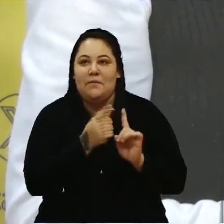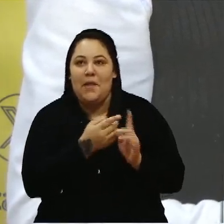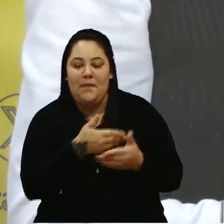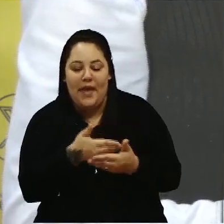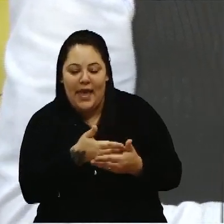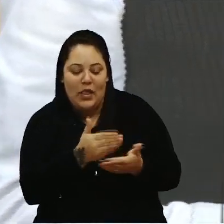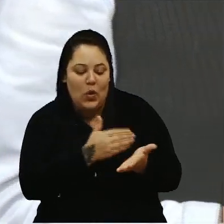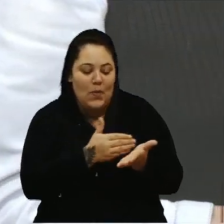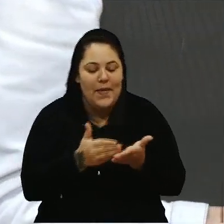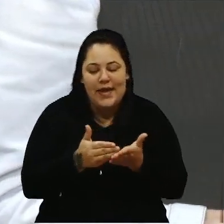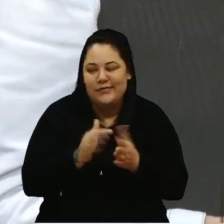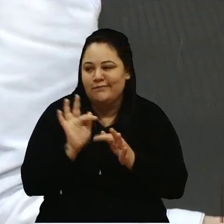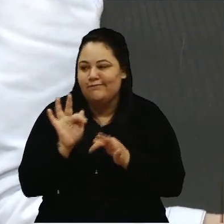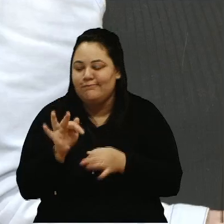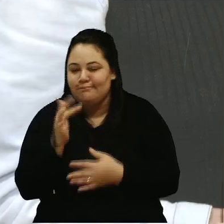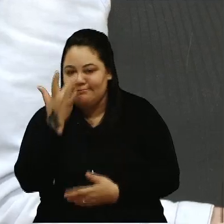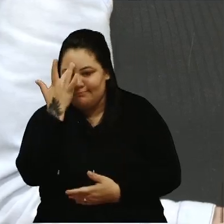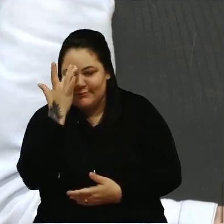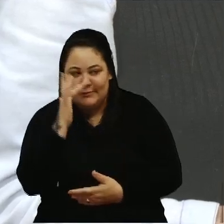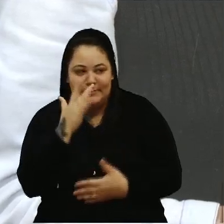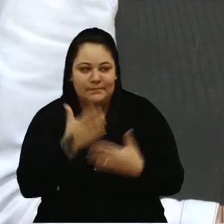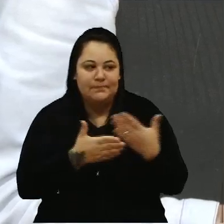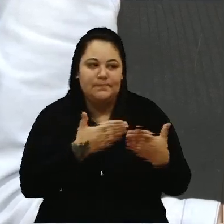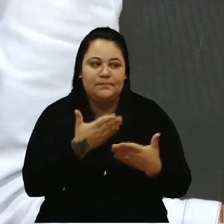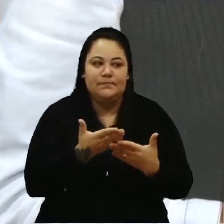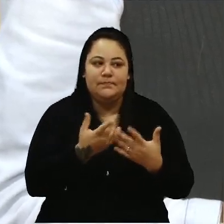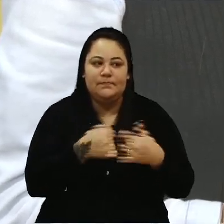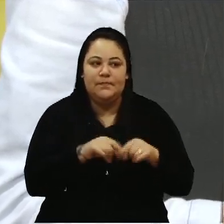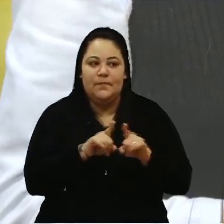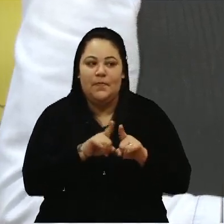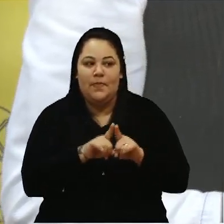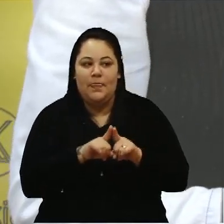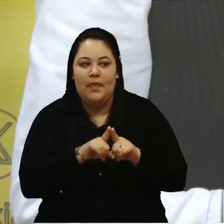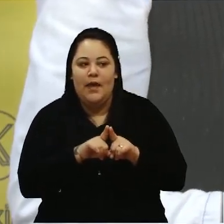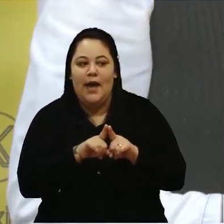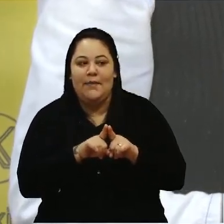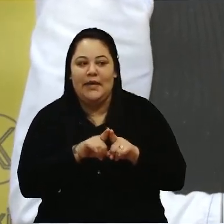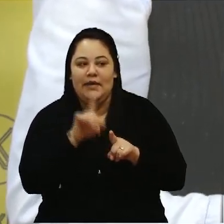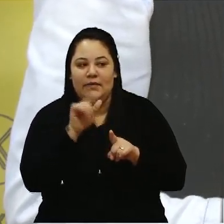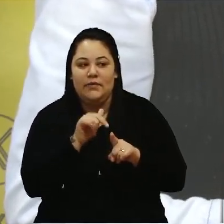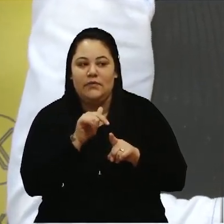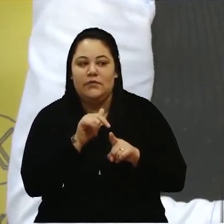não sei quem, não foi desse jeito, eu não senti acolhida, eu senti dificuldade, então a gente precisa falar.